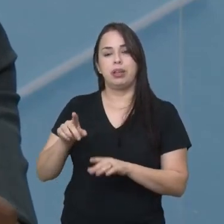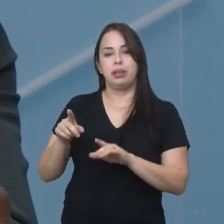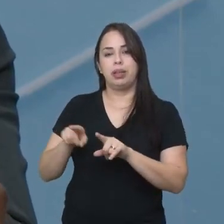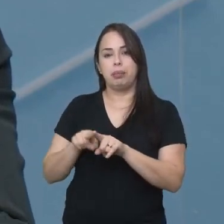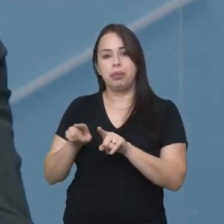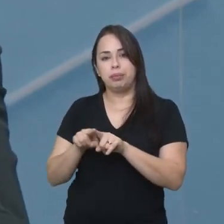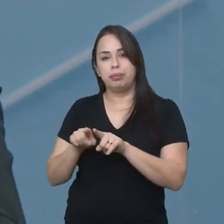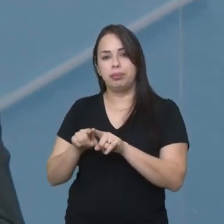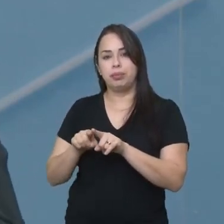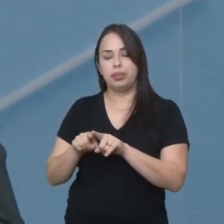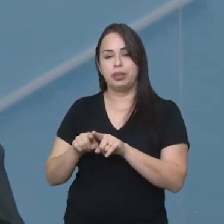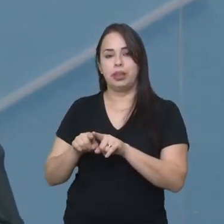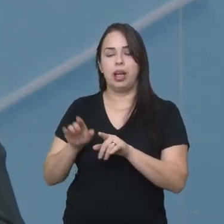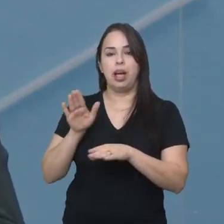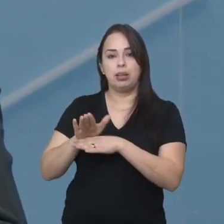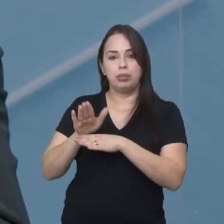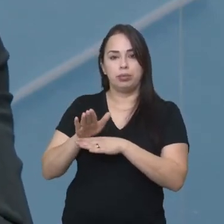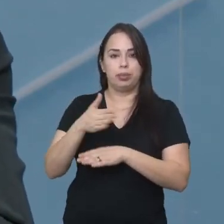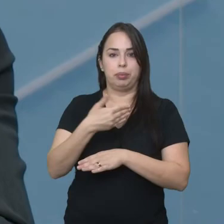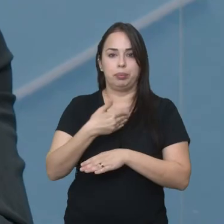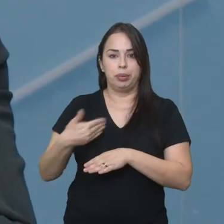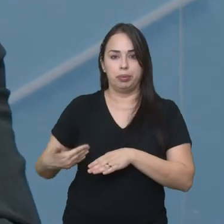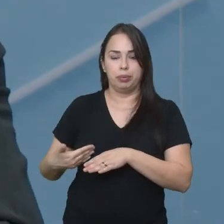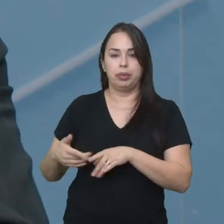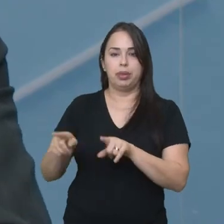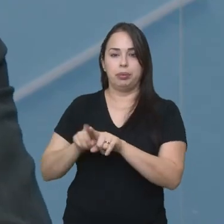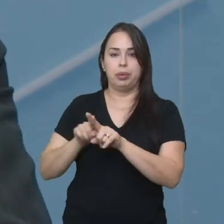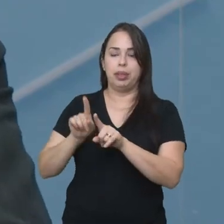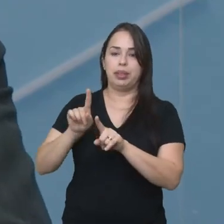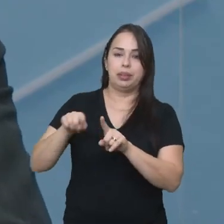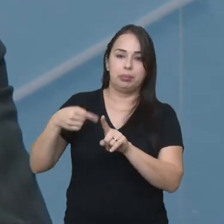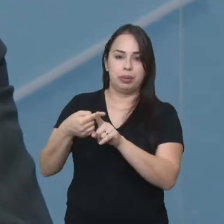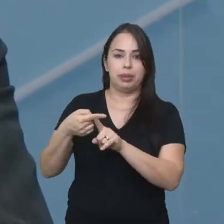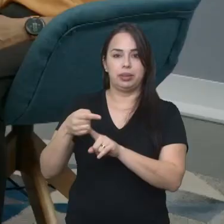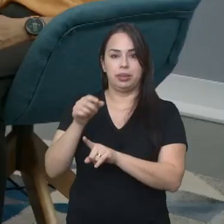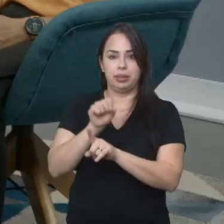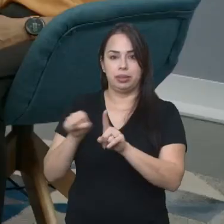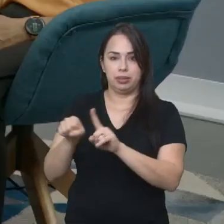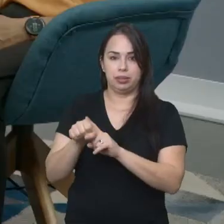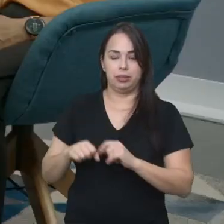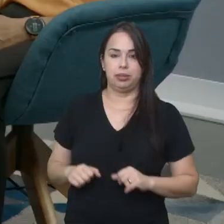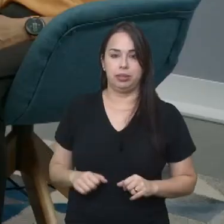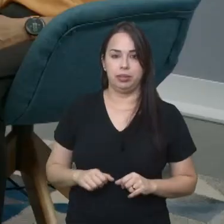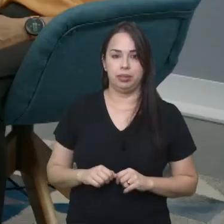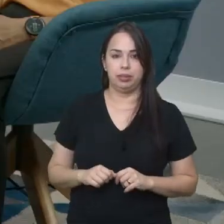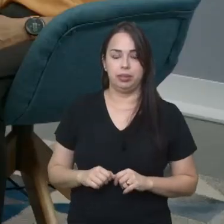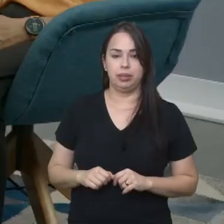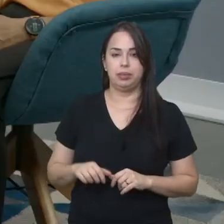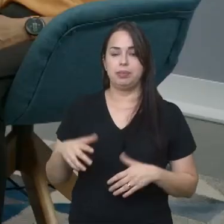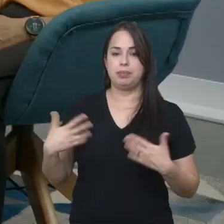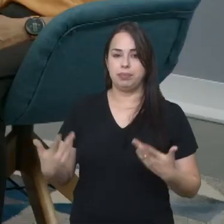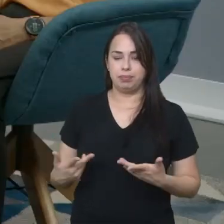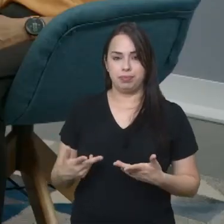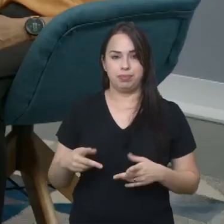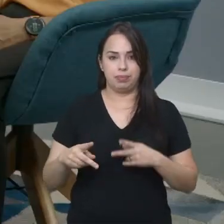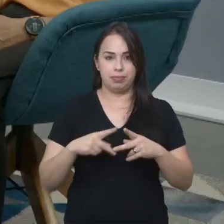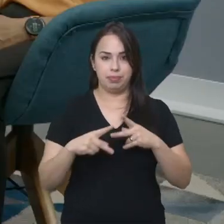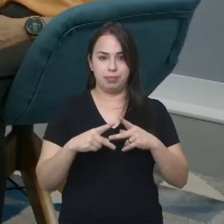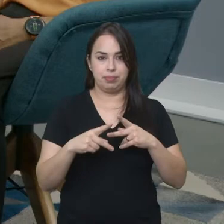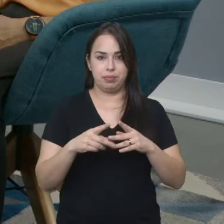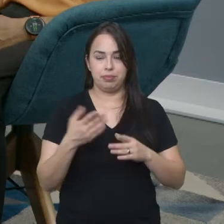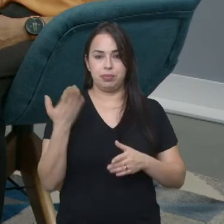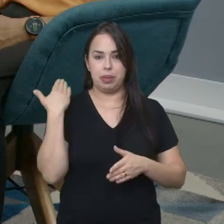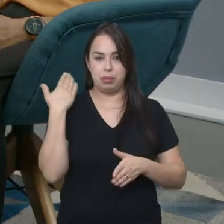subsidia trabalhos tanto do poder público quanto da sociedade civil. E para atender a nossa demanda, São José dos Campos, de acordo com o último censo